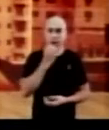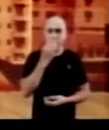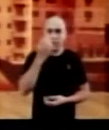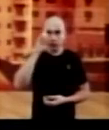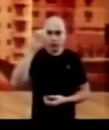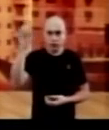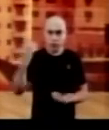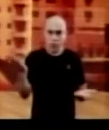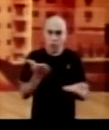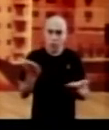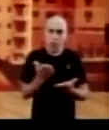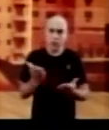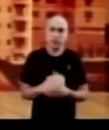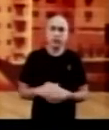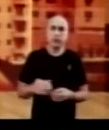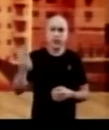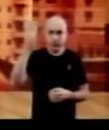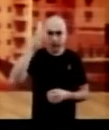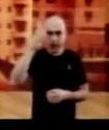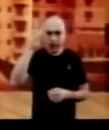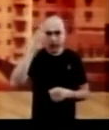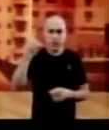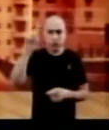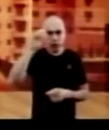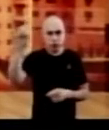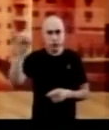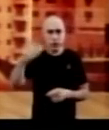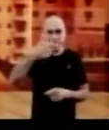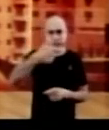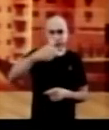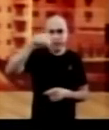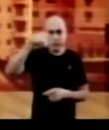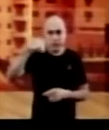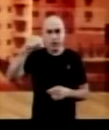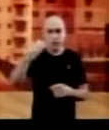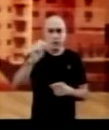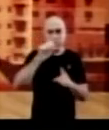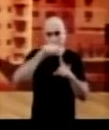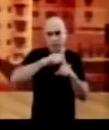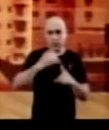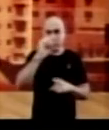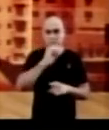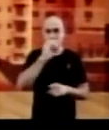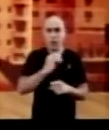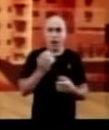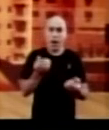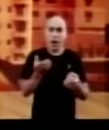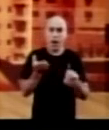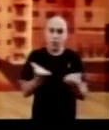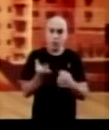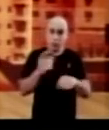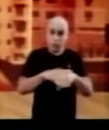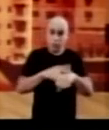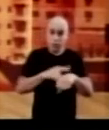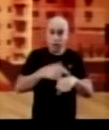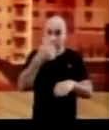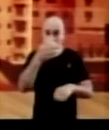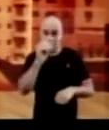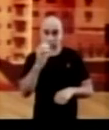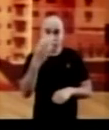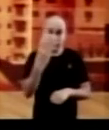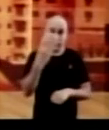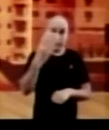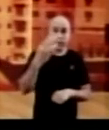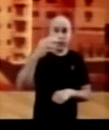Olá, bom dia. Hoje é terça-feira, dia 27 de outubro. Agora são 10 horas e